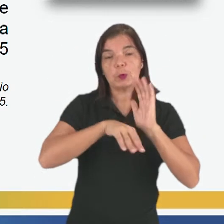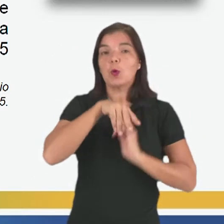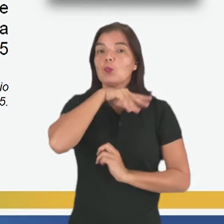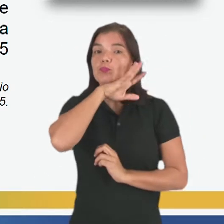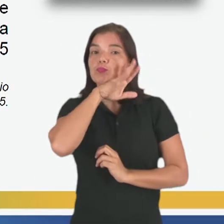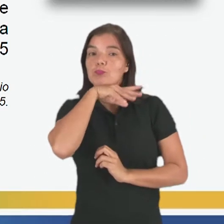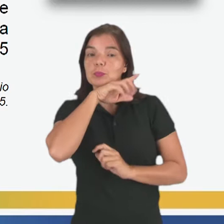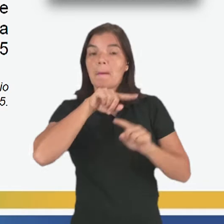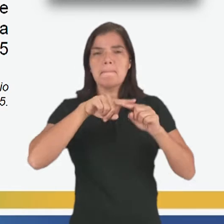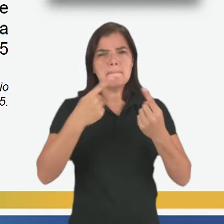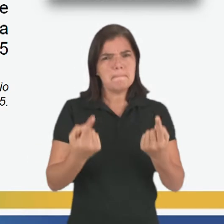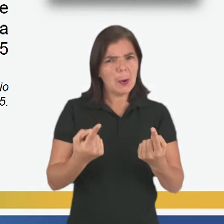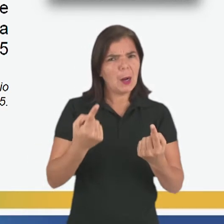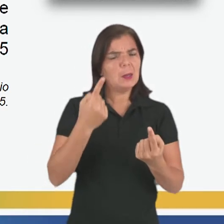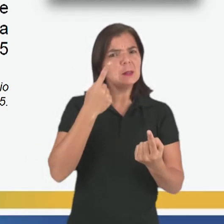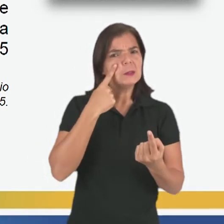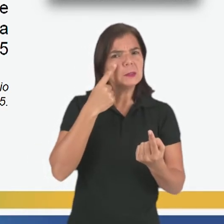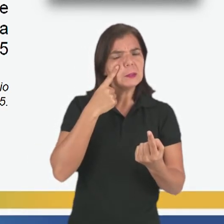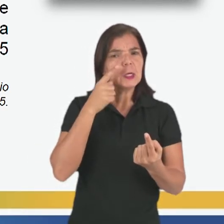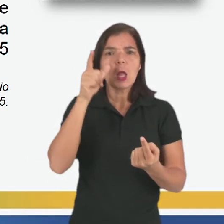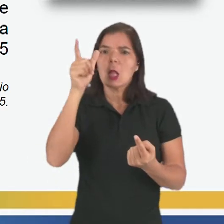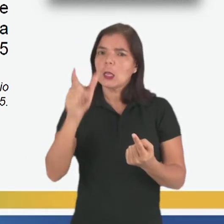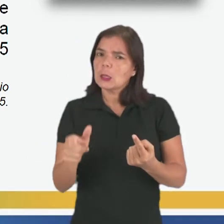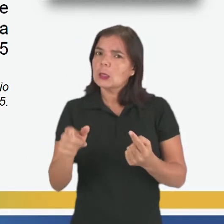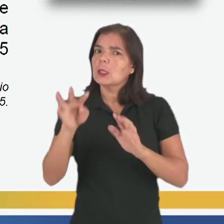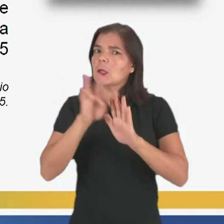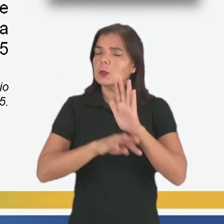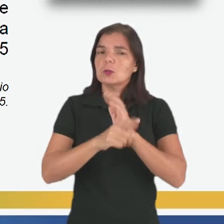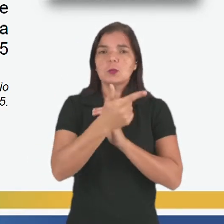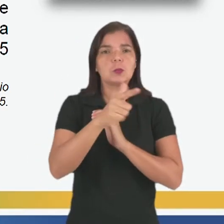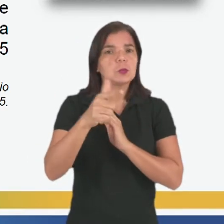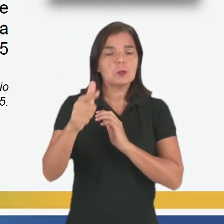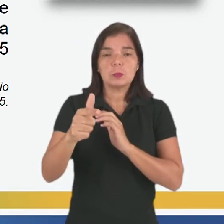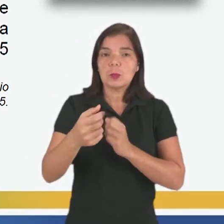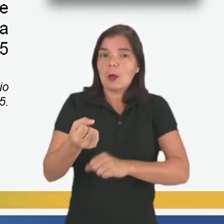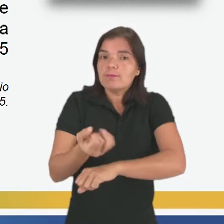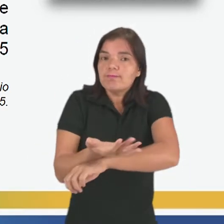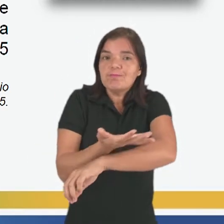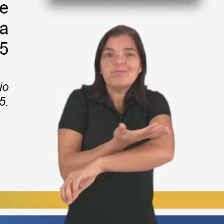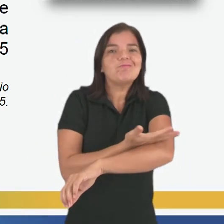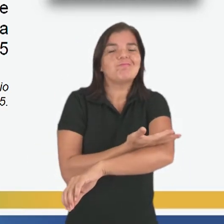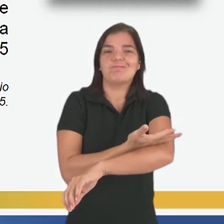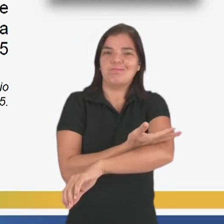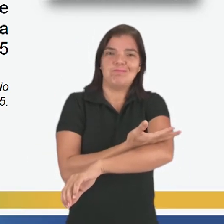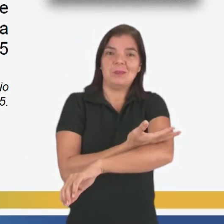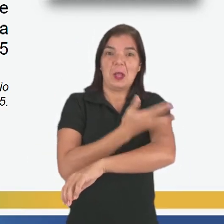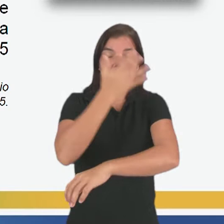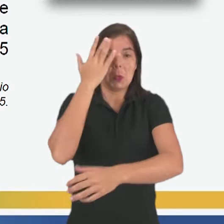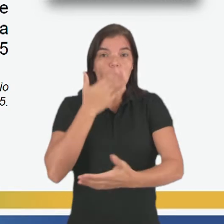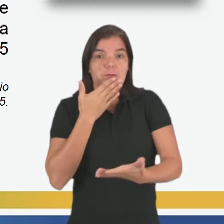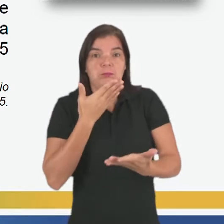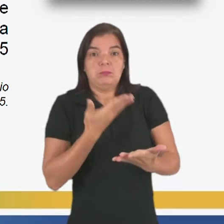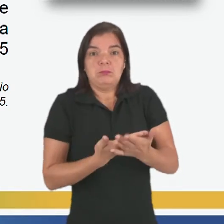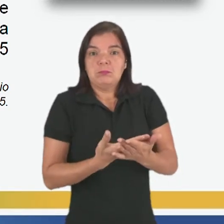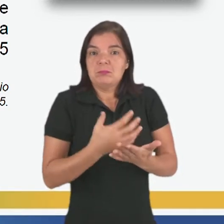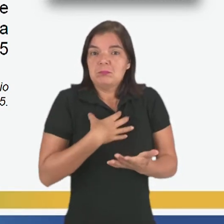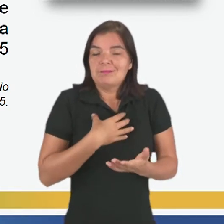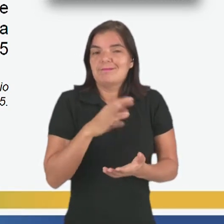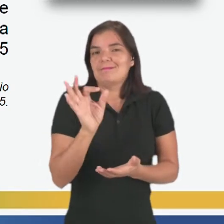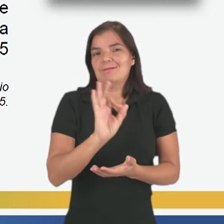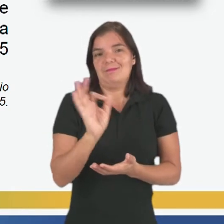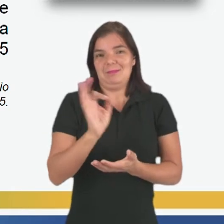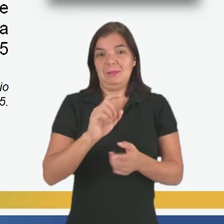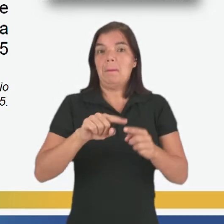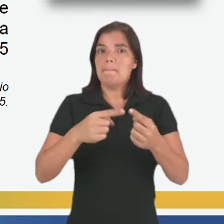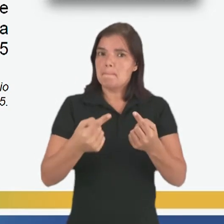Bicho, só que aqui nós não temos a função de emocionar, de causar, despertar sentimento no